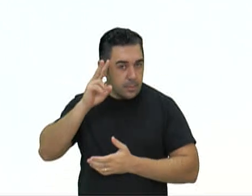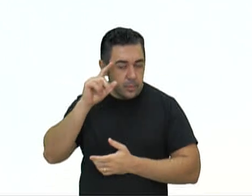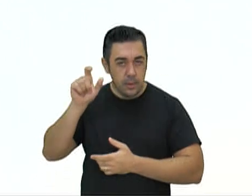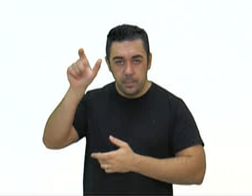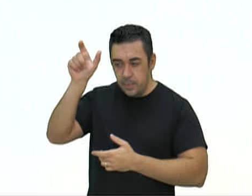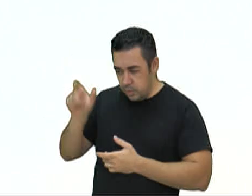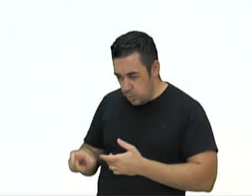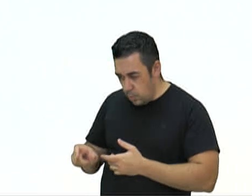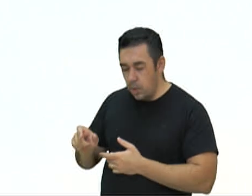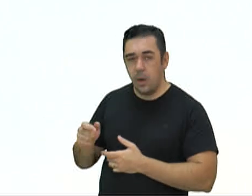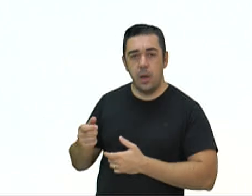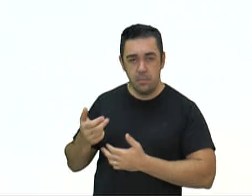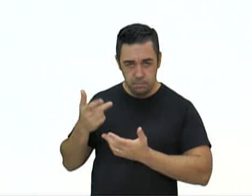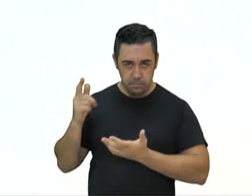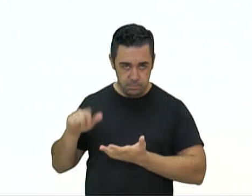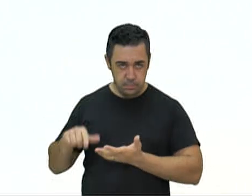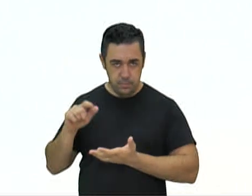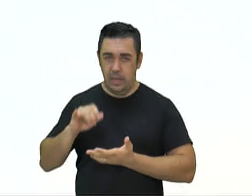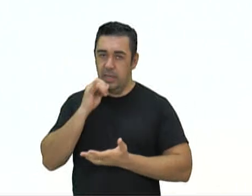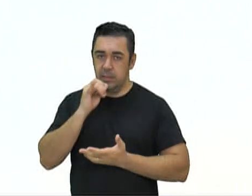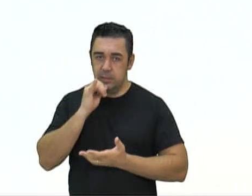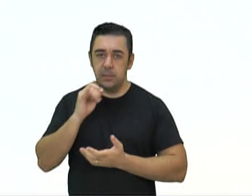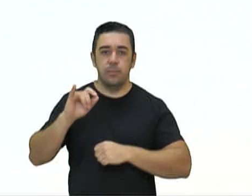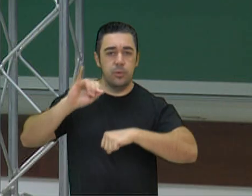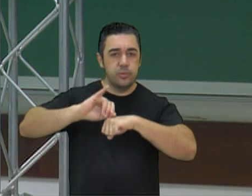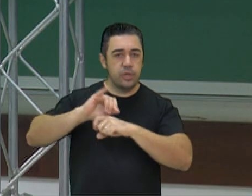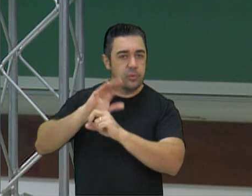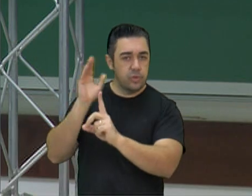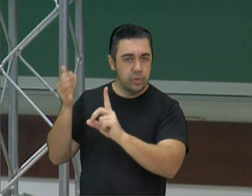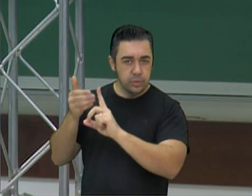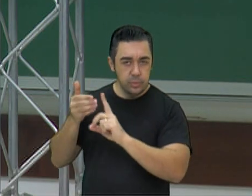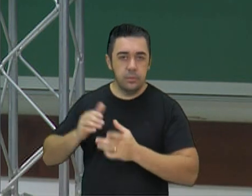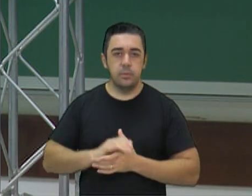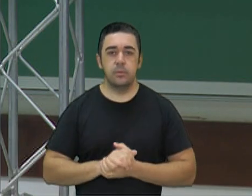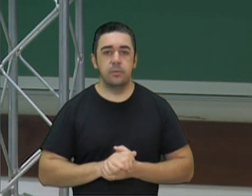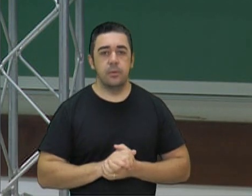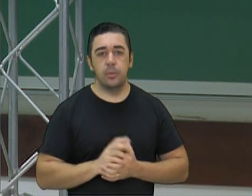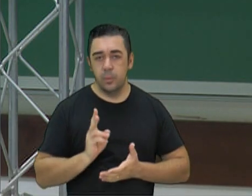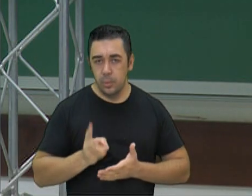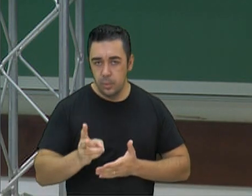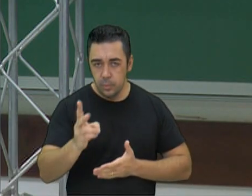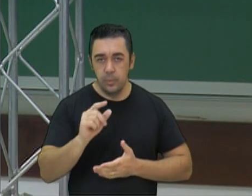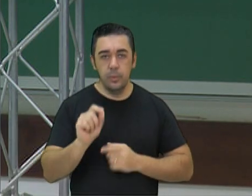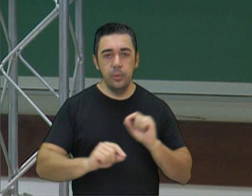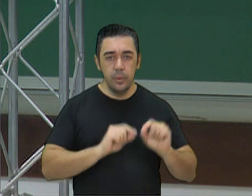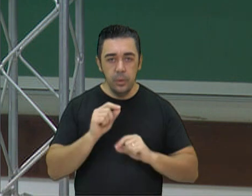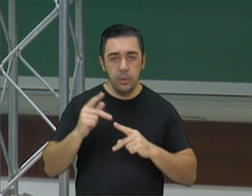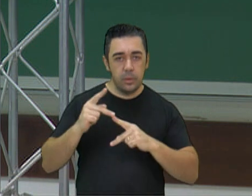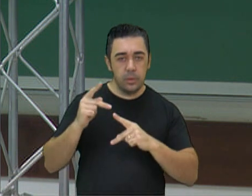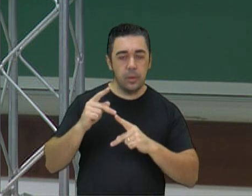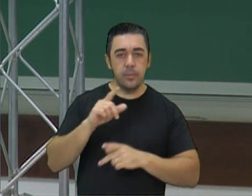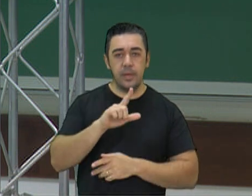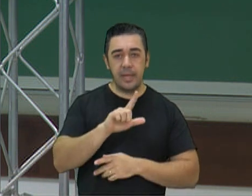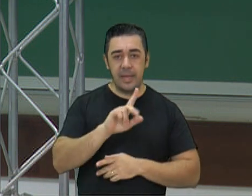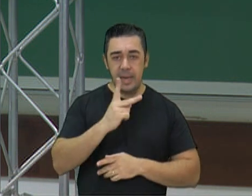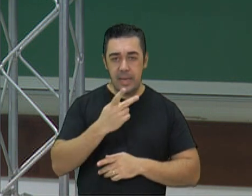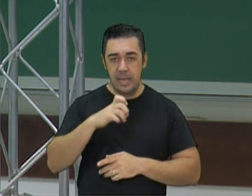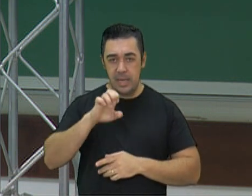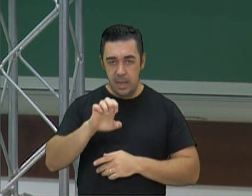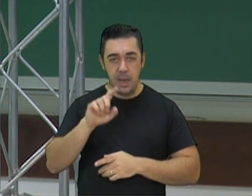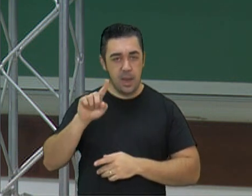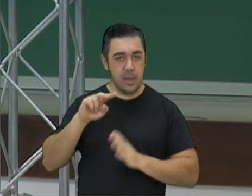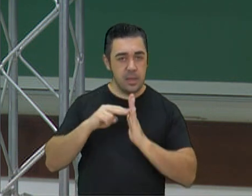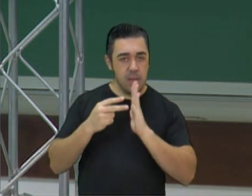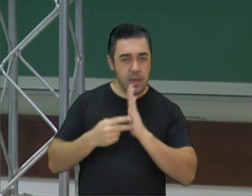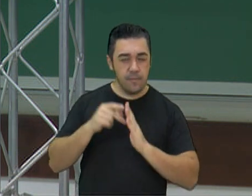sempre que for pessoa vai ser objeto indireto. Ali na sequência a gente tem o pronome lhe, que é o pronome referencial